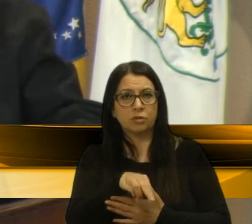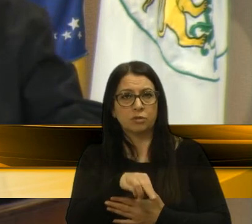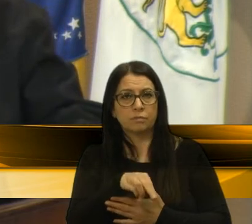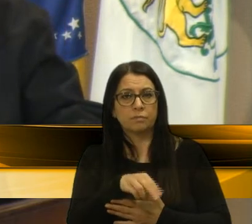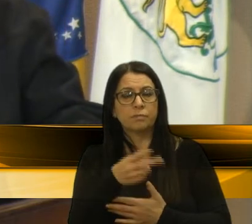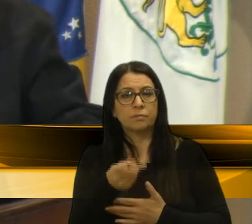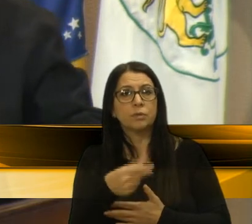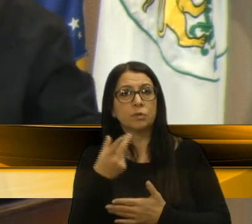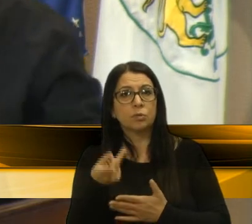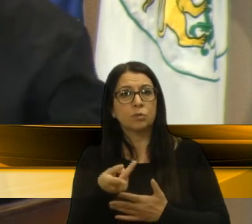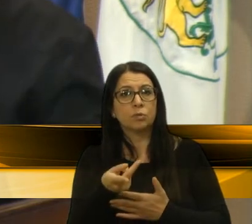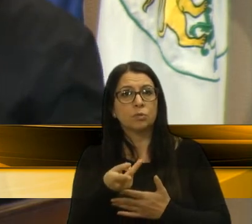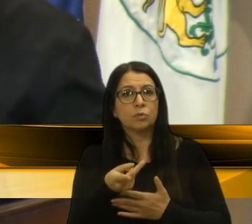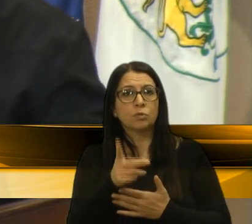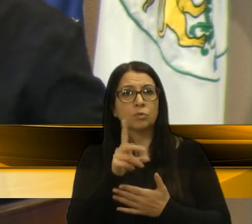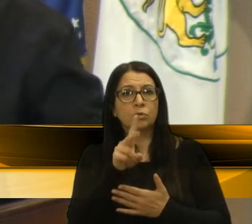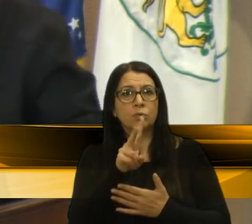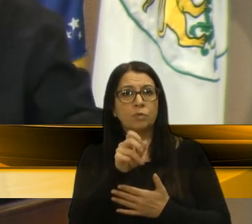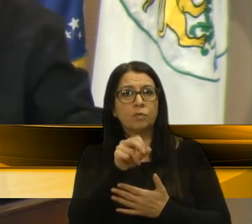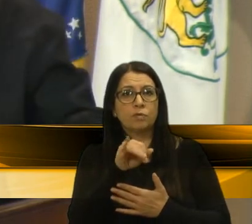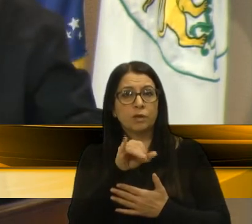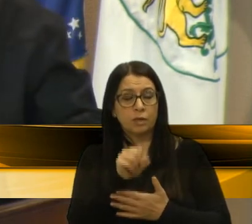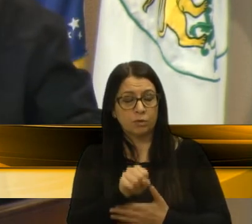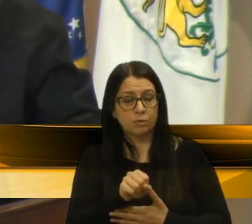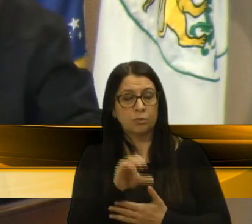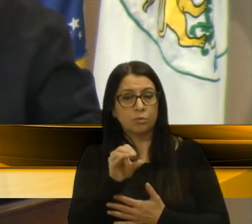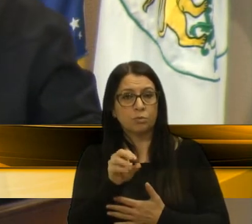Silva, né, de um Vânios Corte,